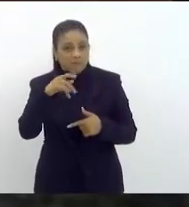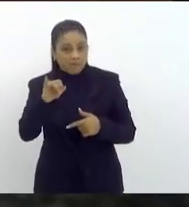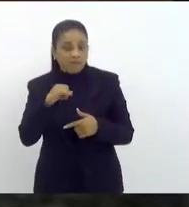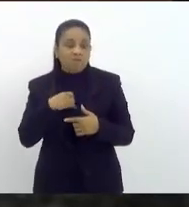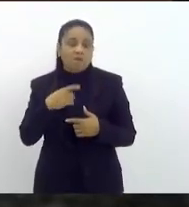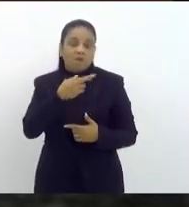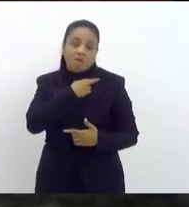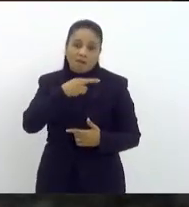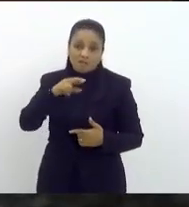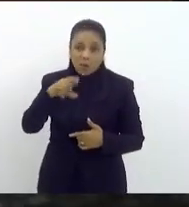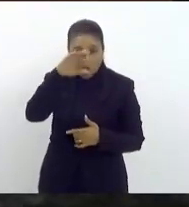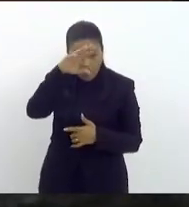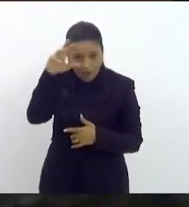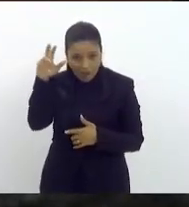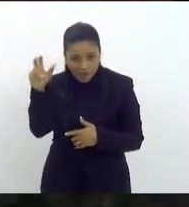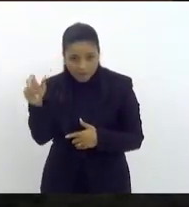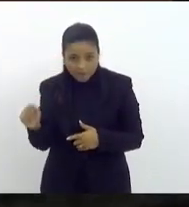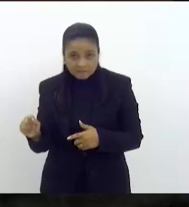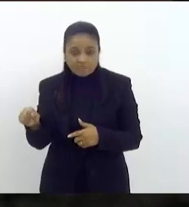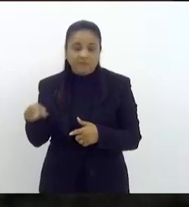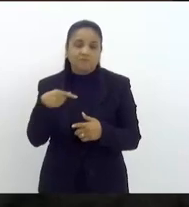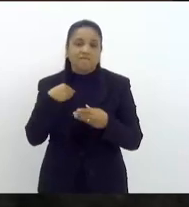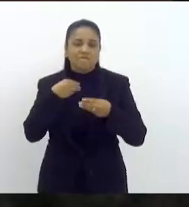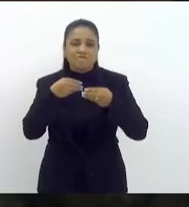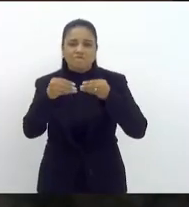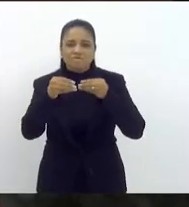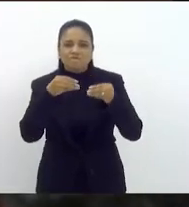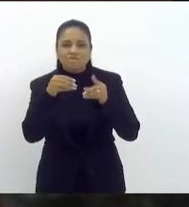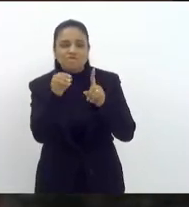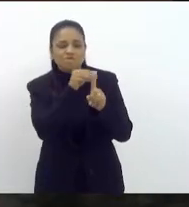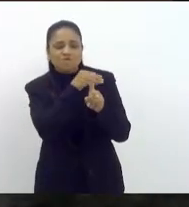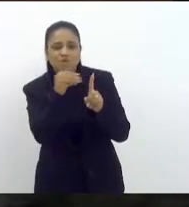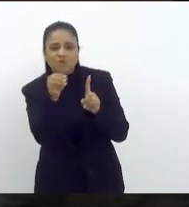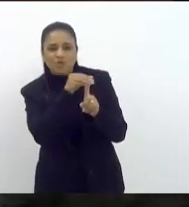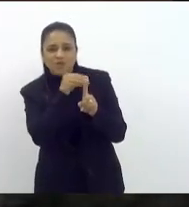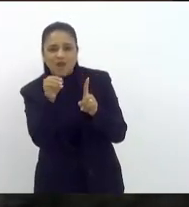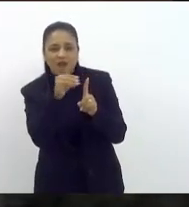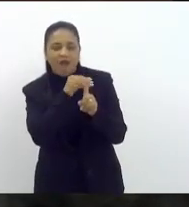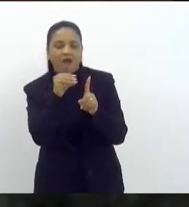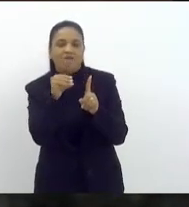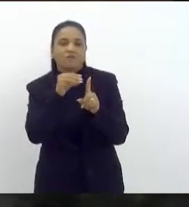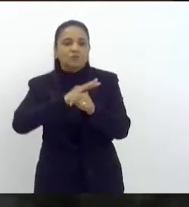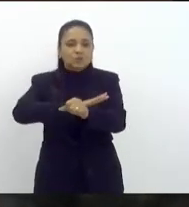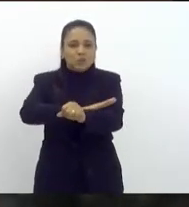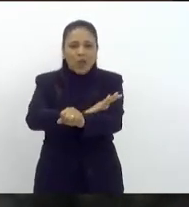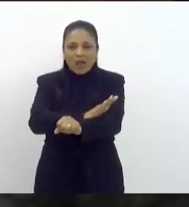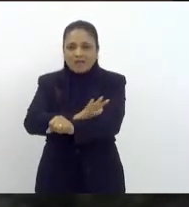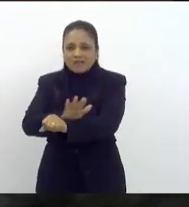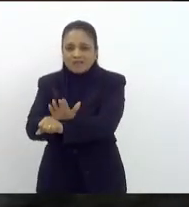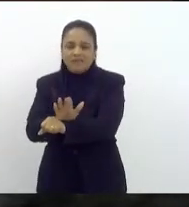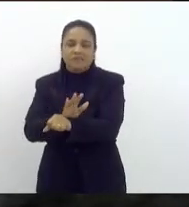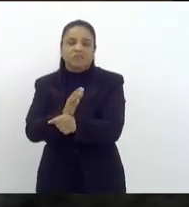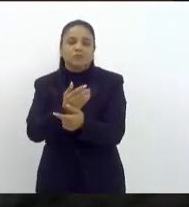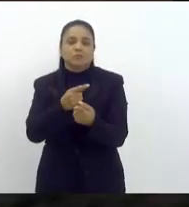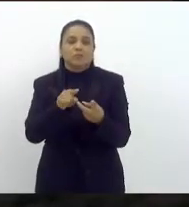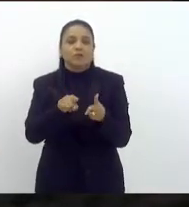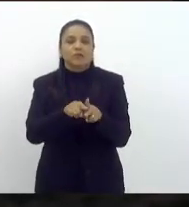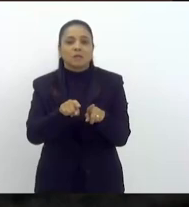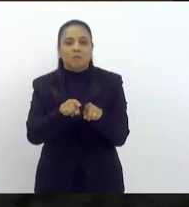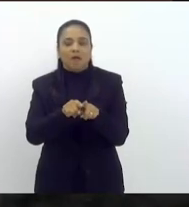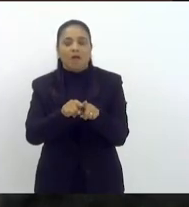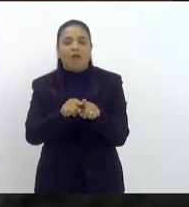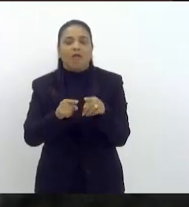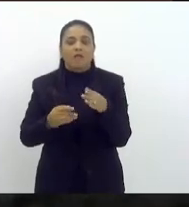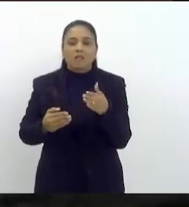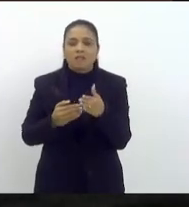africanas são as mais vulneráveis na questão da intolerância e do racismo religioso essas religiões